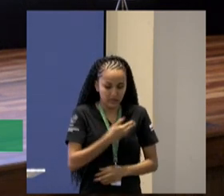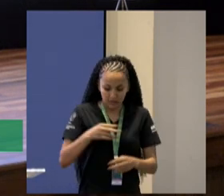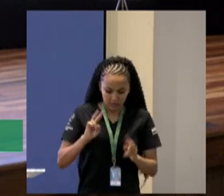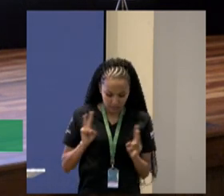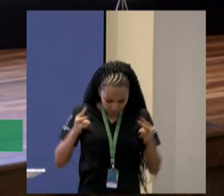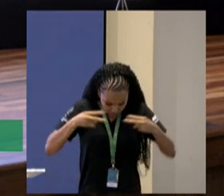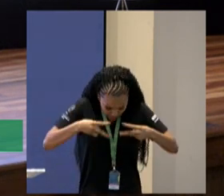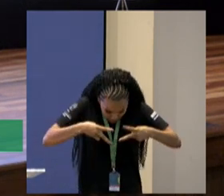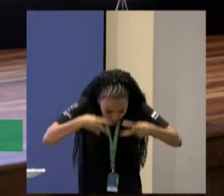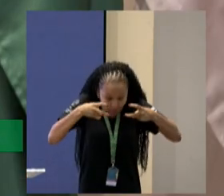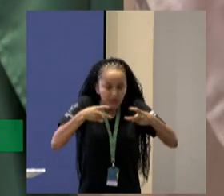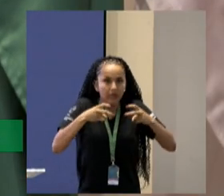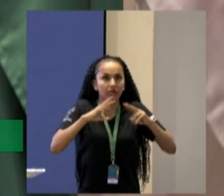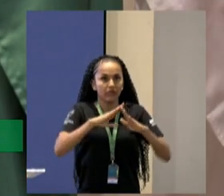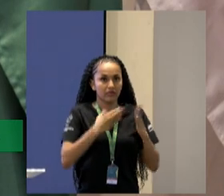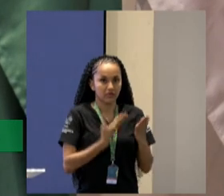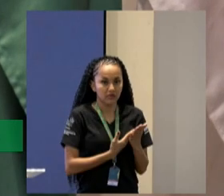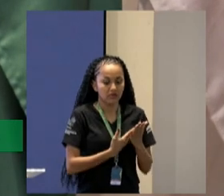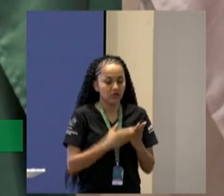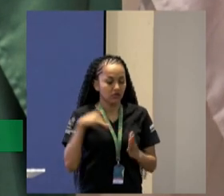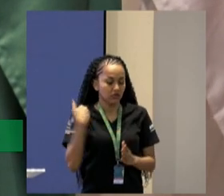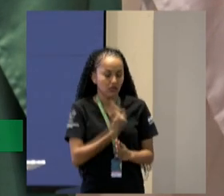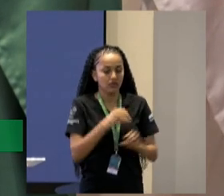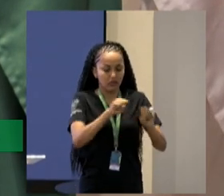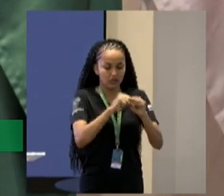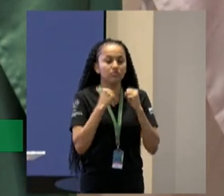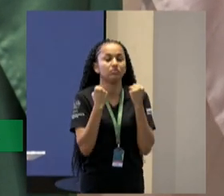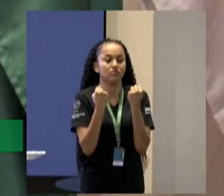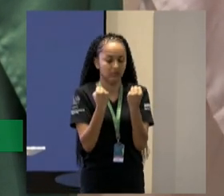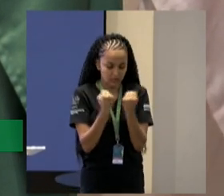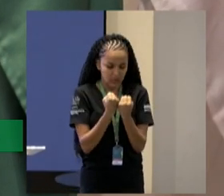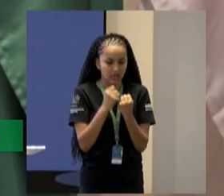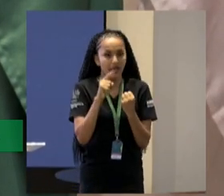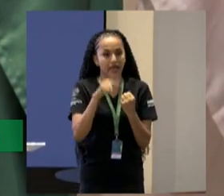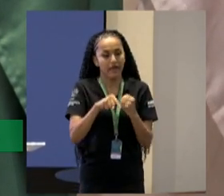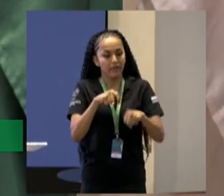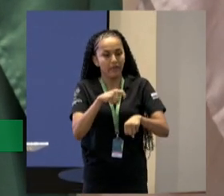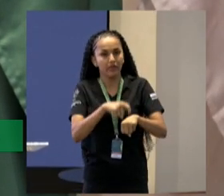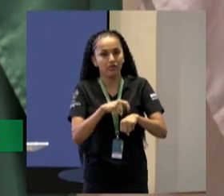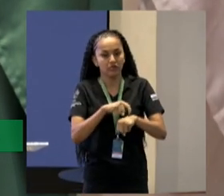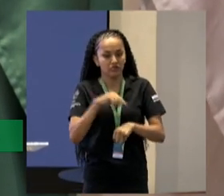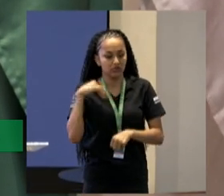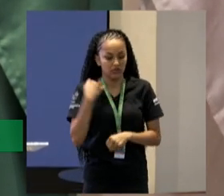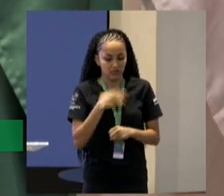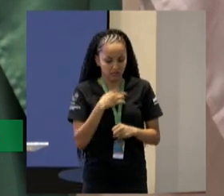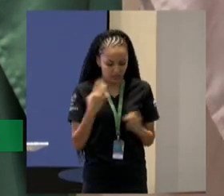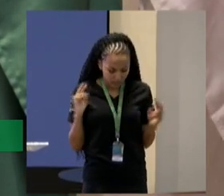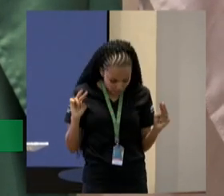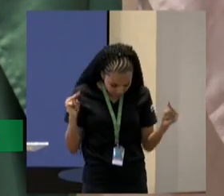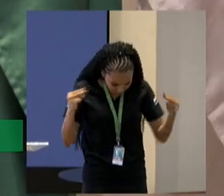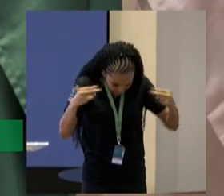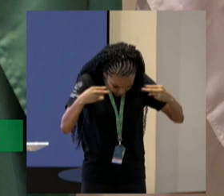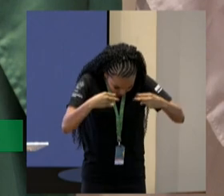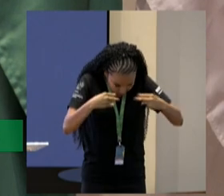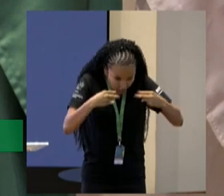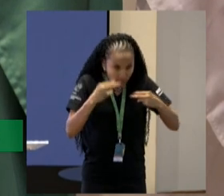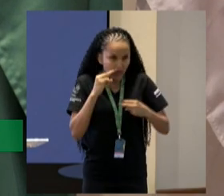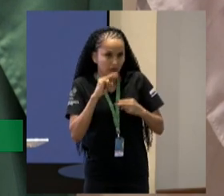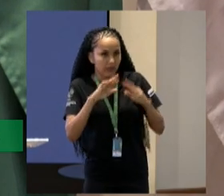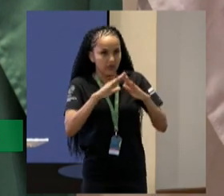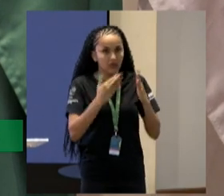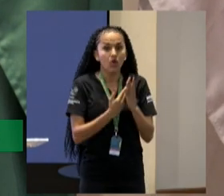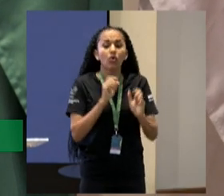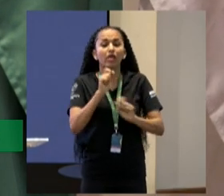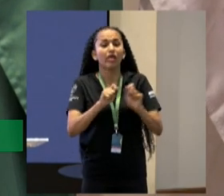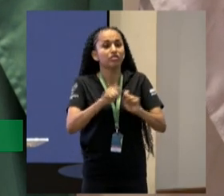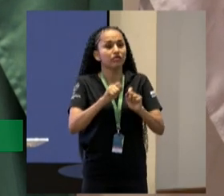enxergar enquanto escola. Então, o nosso seminário é o momento da gente olhar para a gente, se olhar para a escola e o que a gente